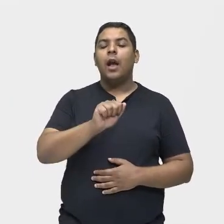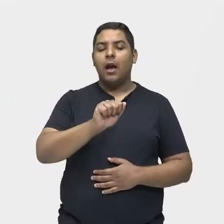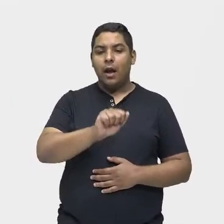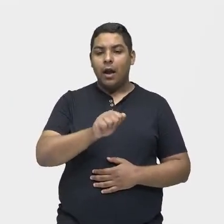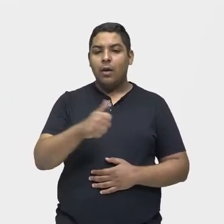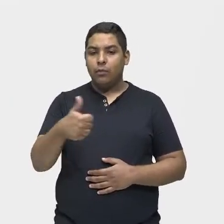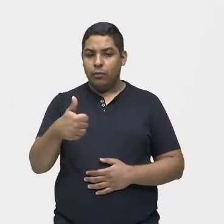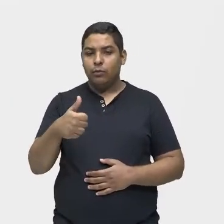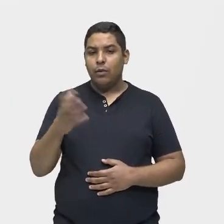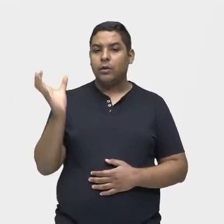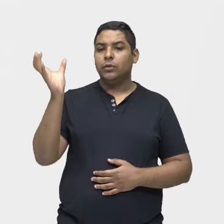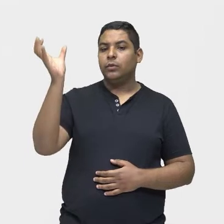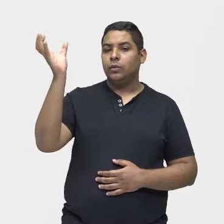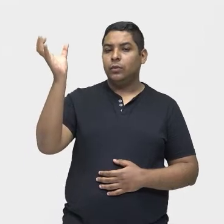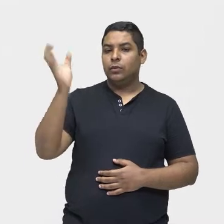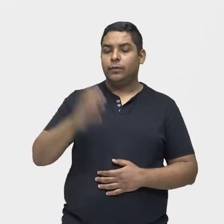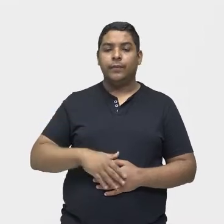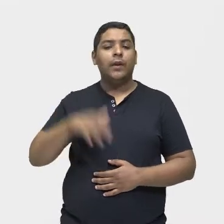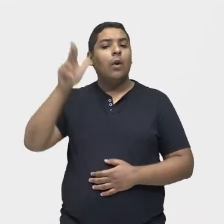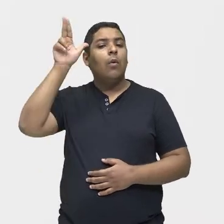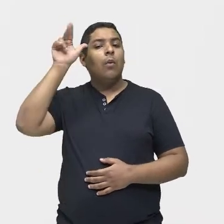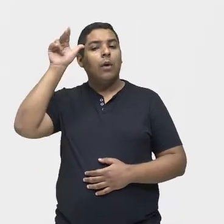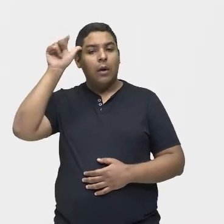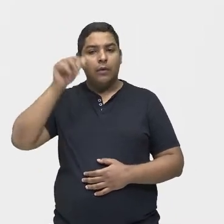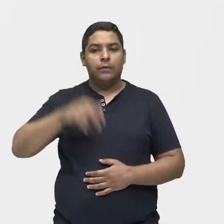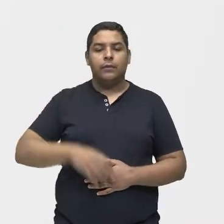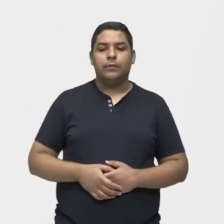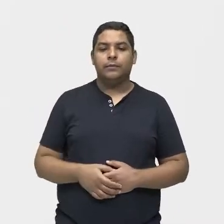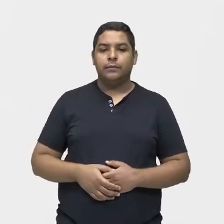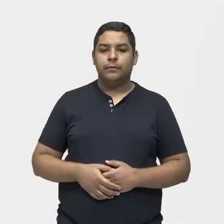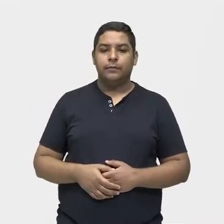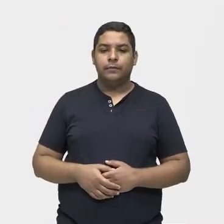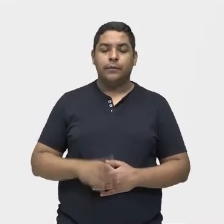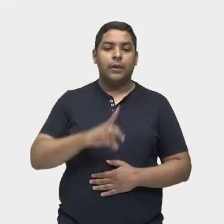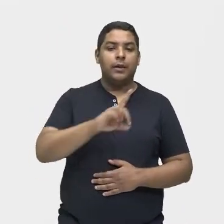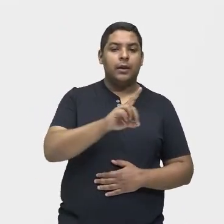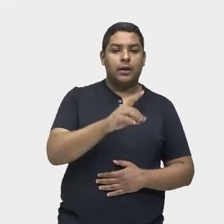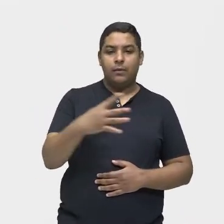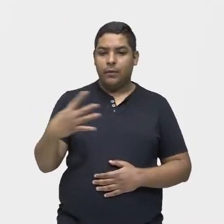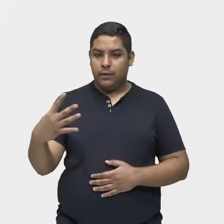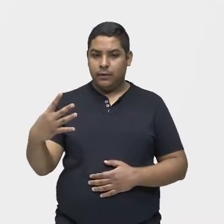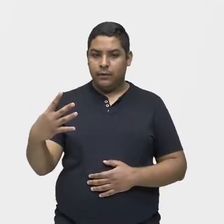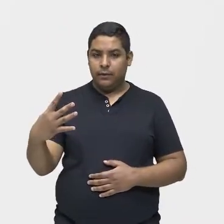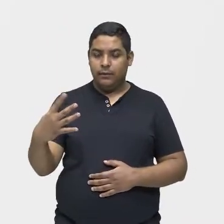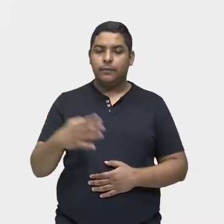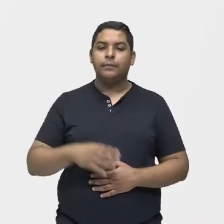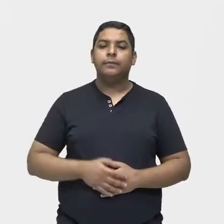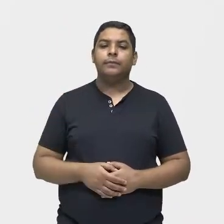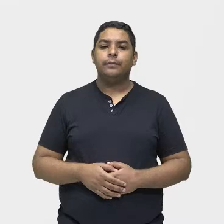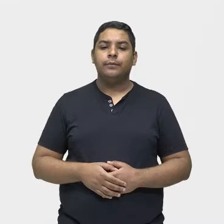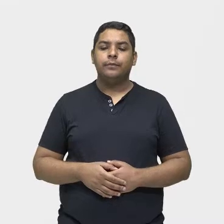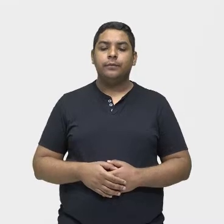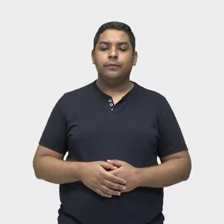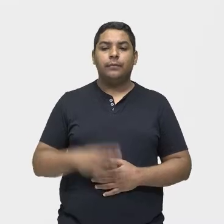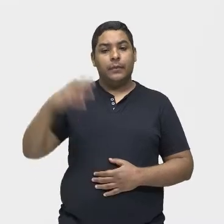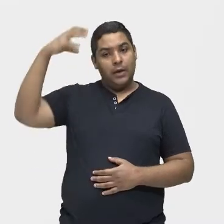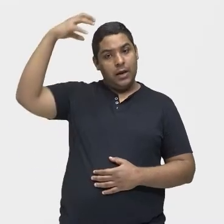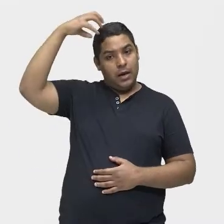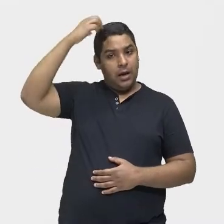A1. O cavalo se encontra na casa D4. E a rainha